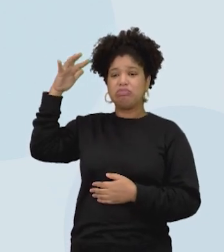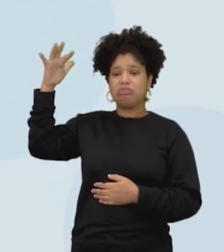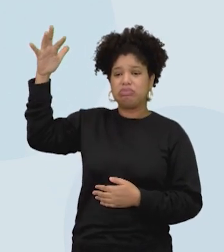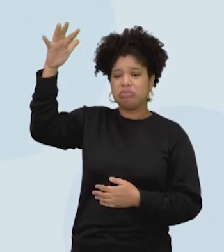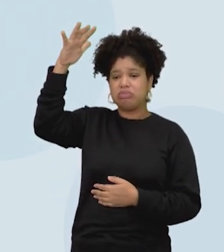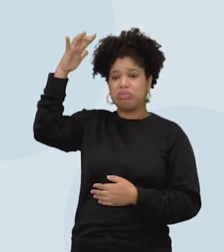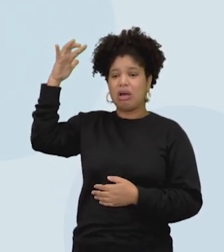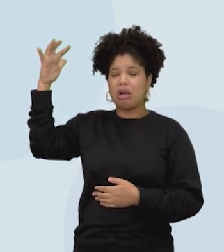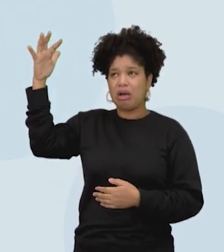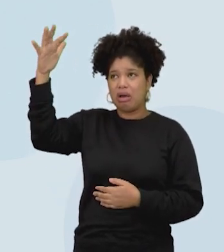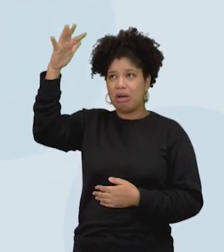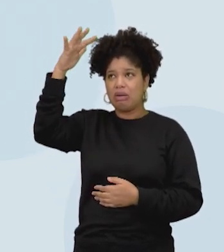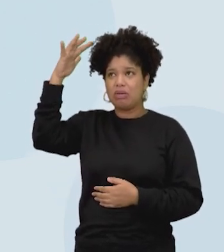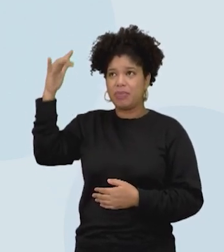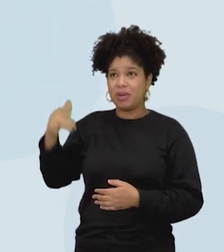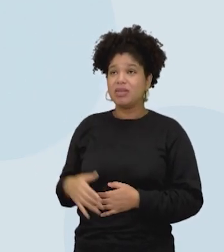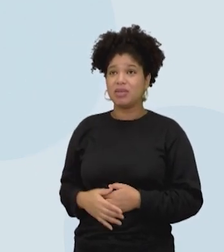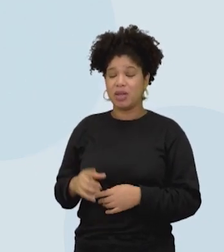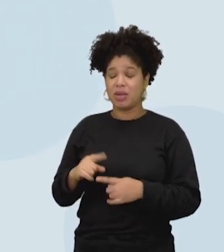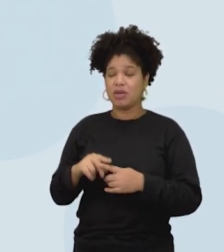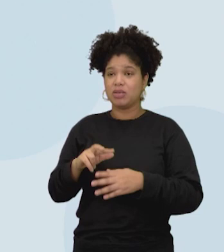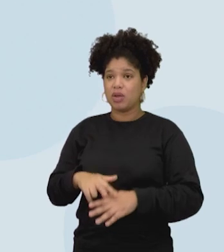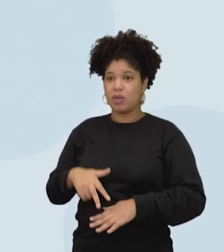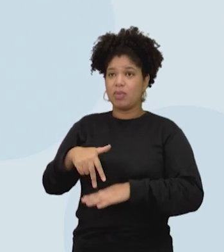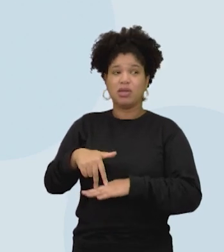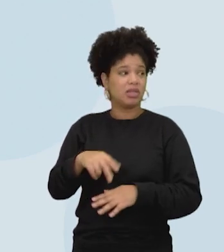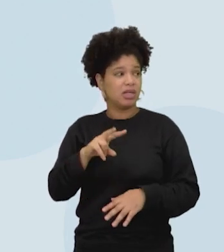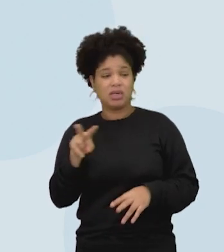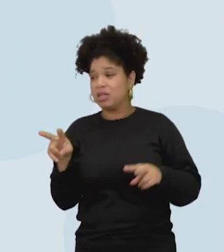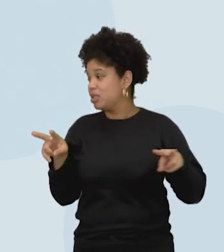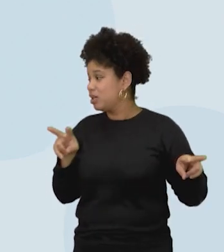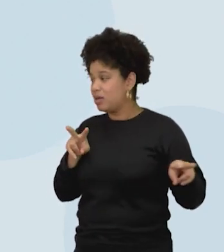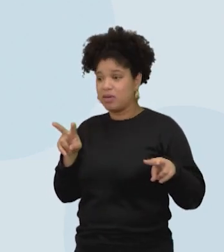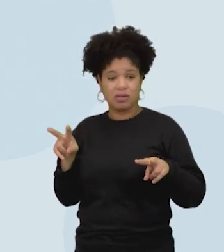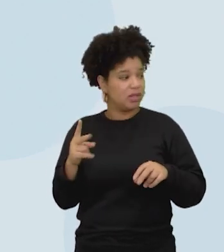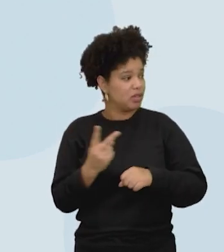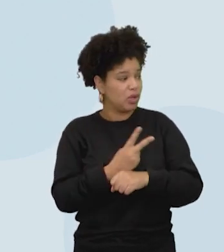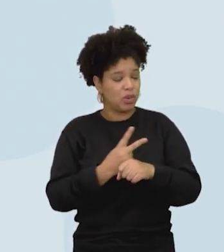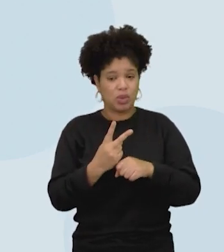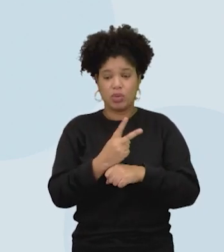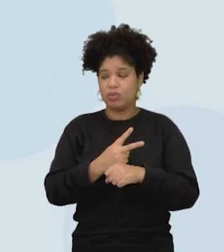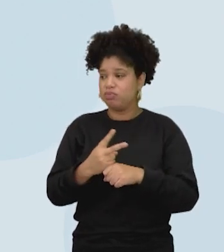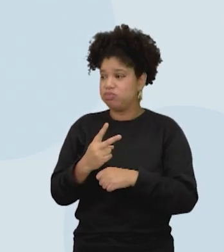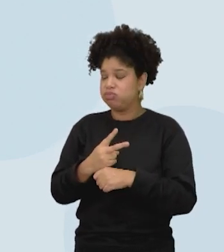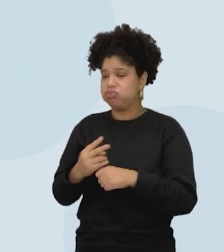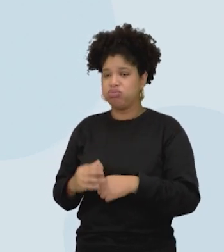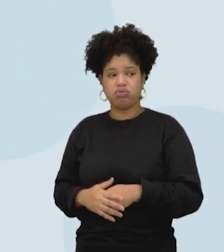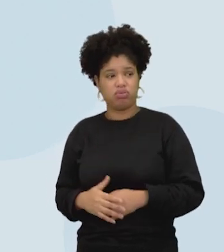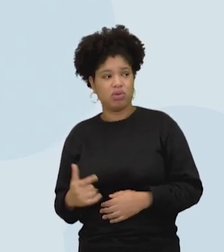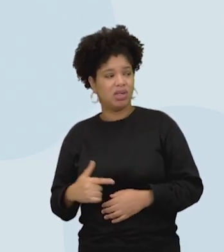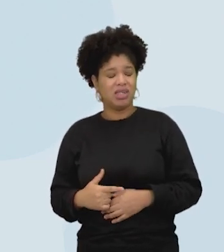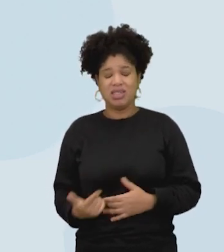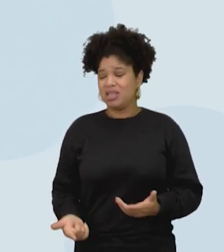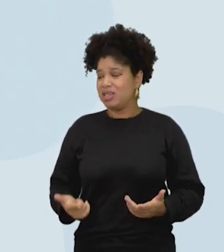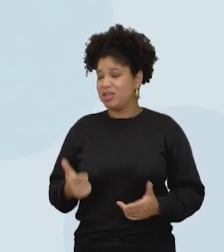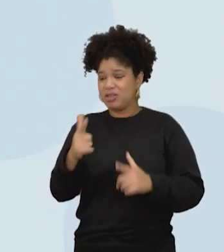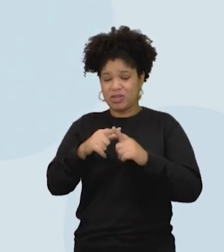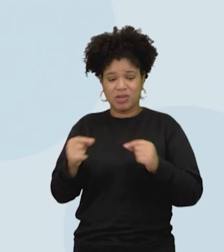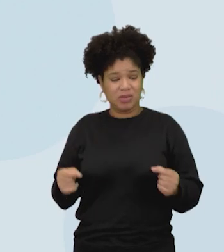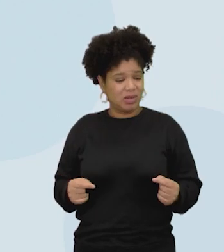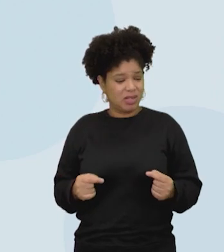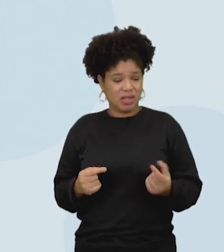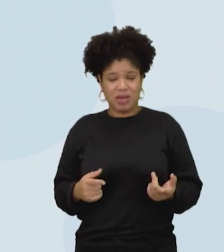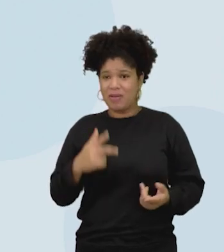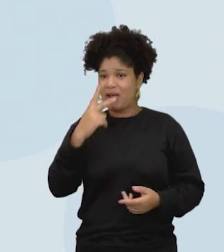Ou seja, ele levanta-se e olha para um lado, olha para o outro e não consegue solução porque esse morcego